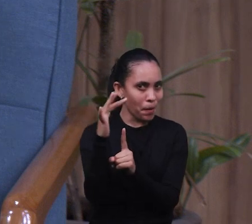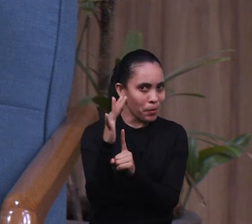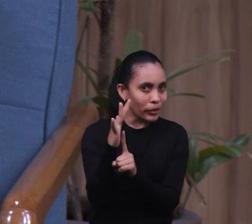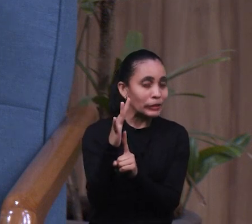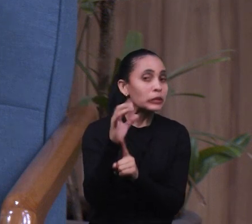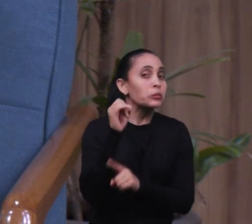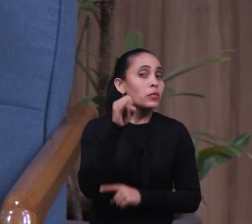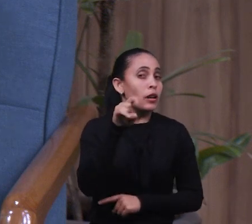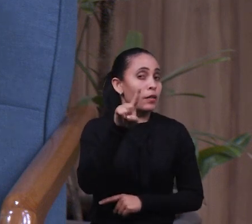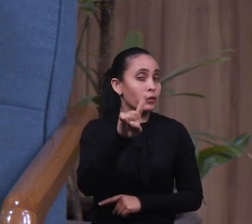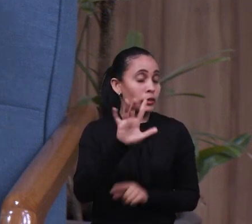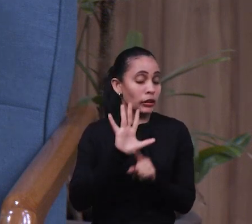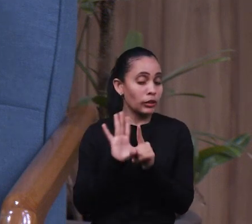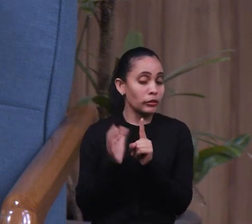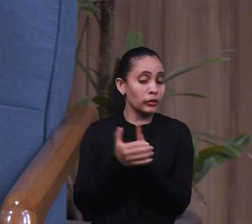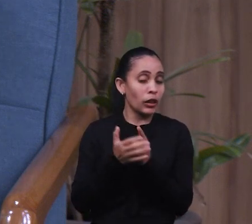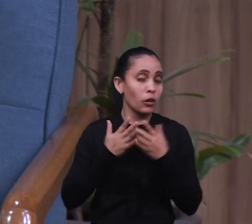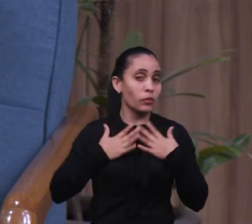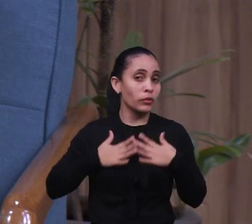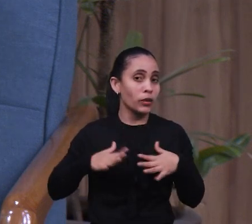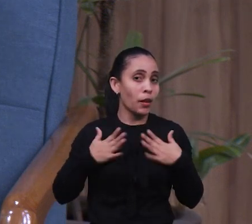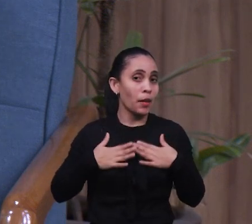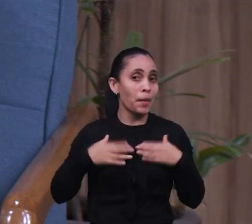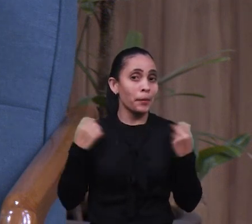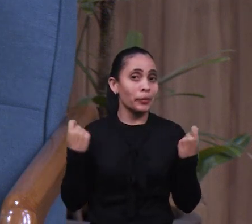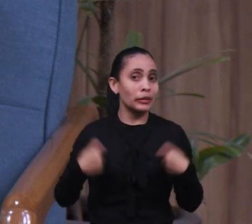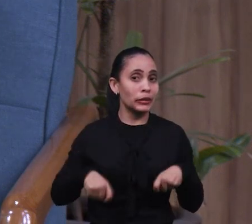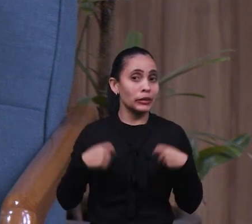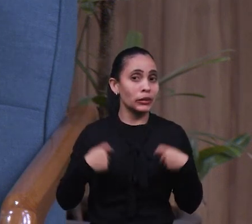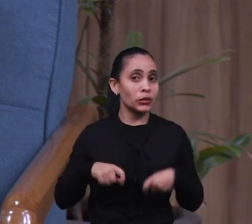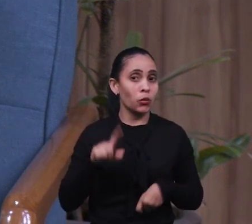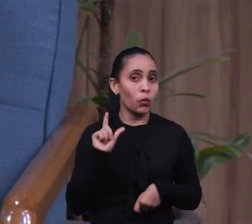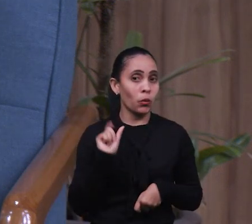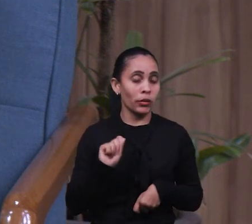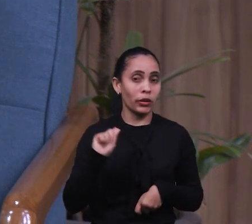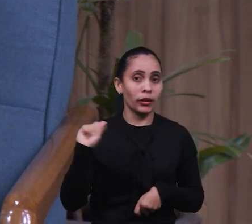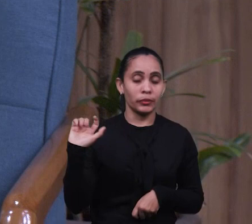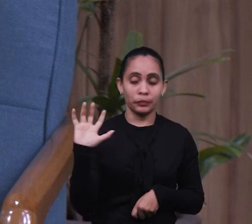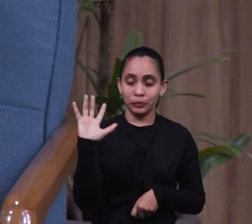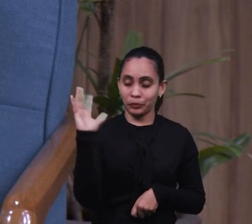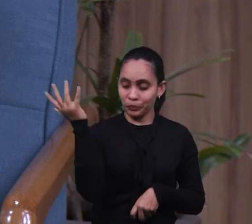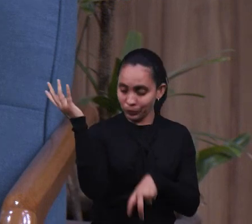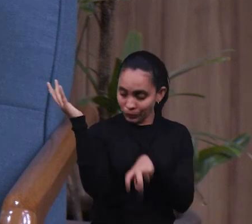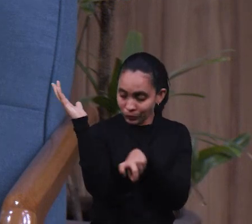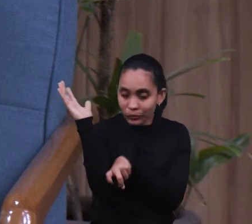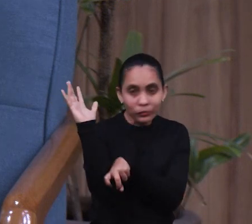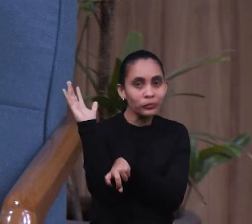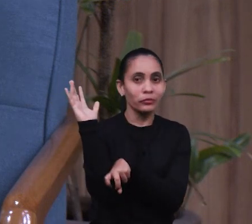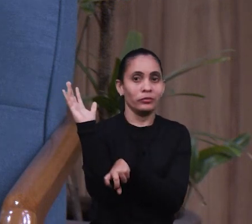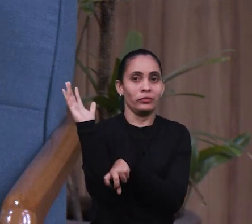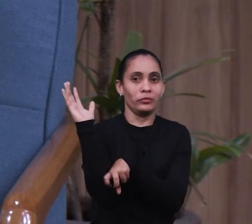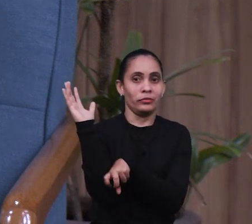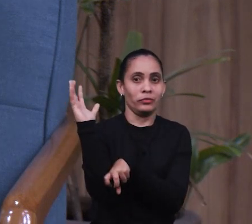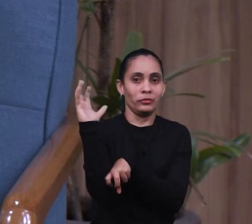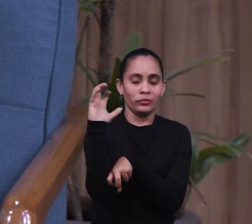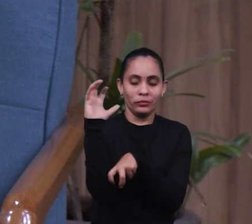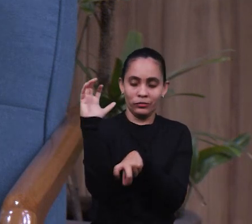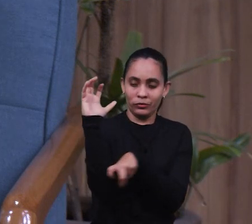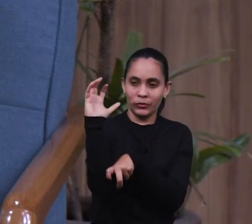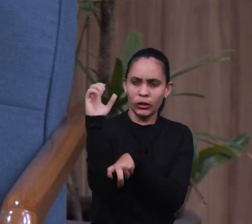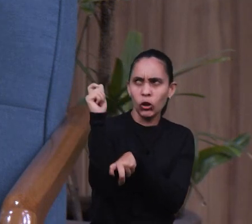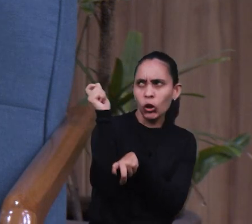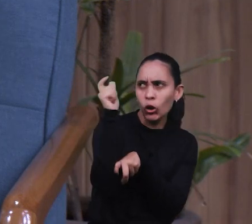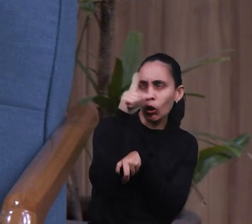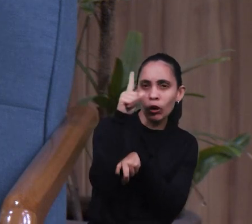sombra, necessariamente você tem que ter ali, ligado a essa sombra, próximo a essa sombra,